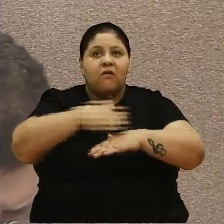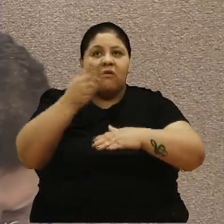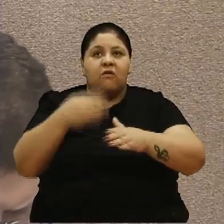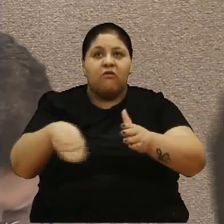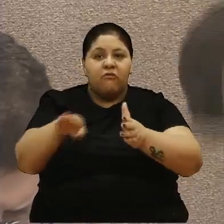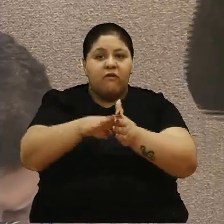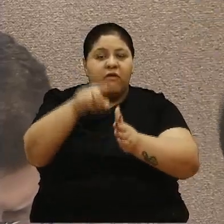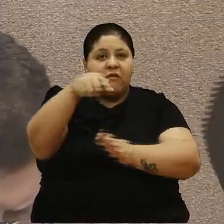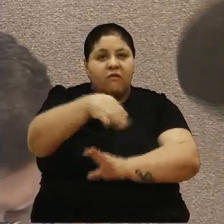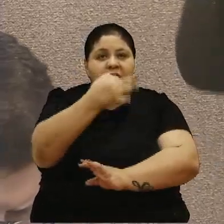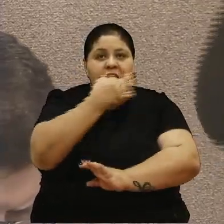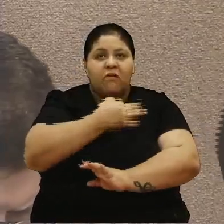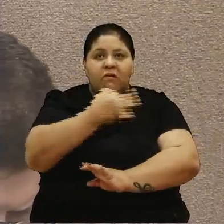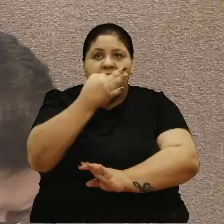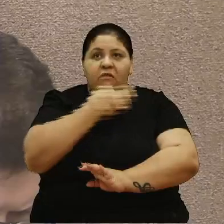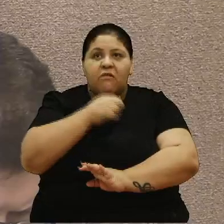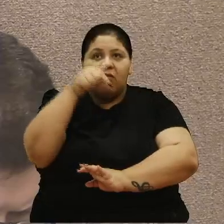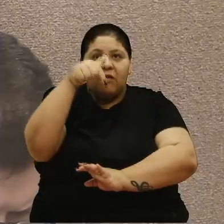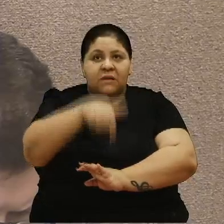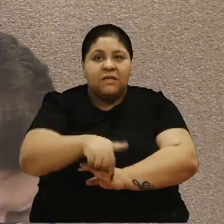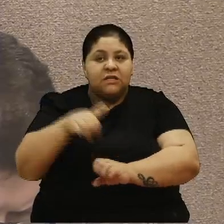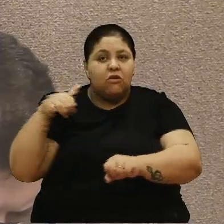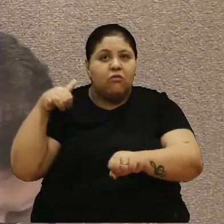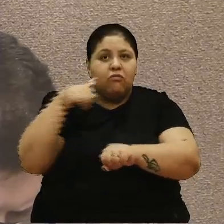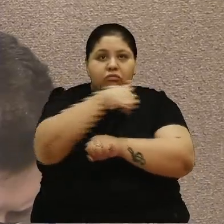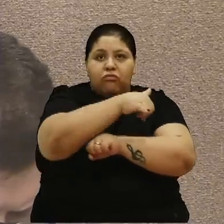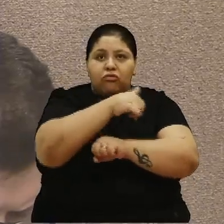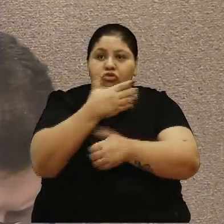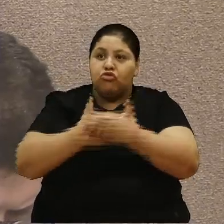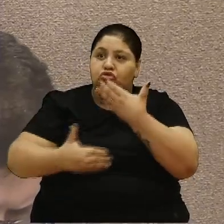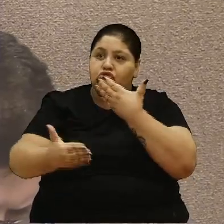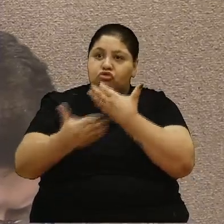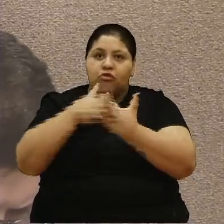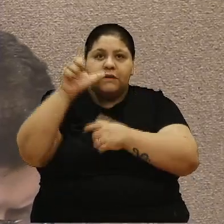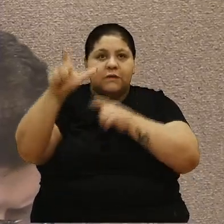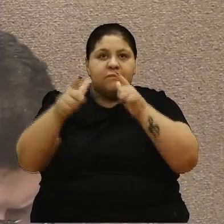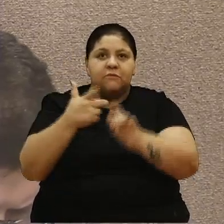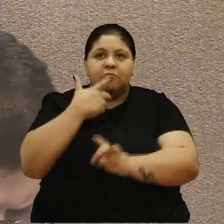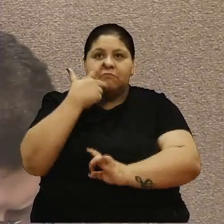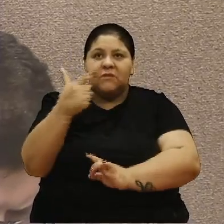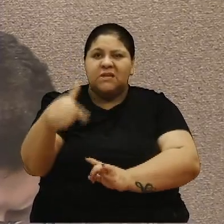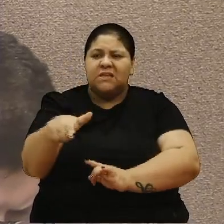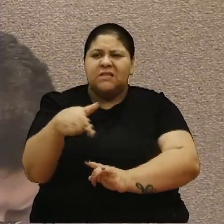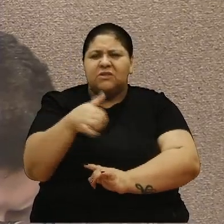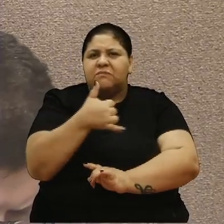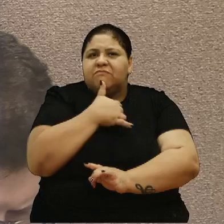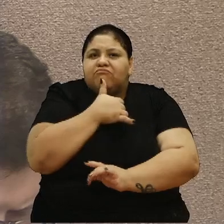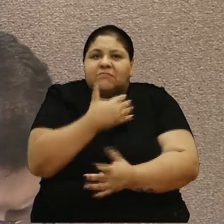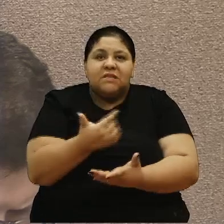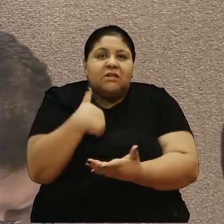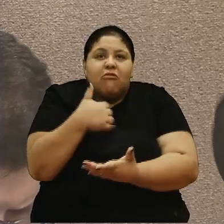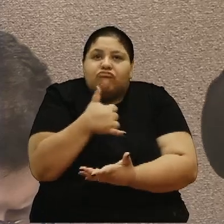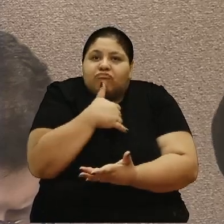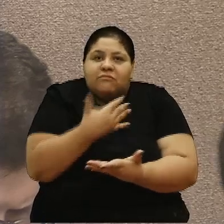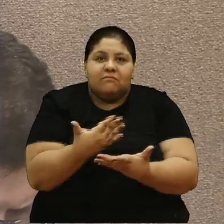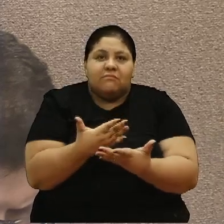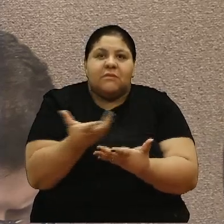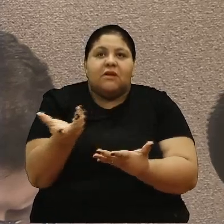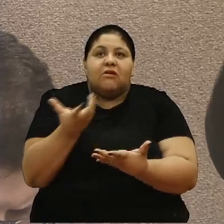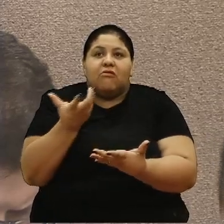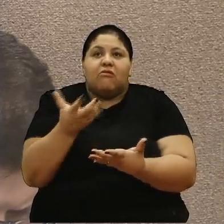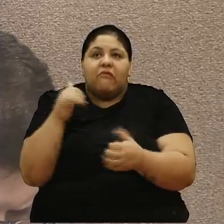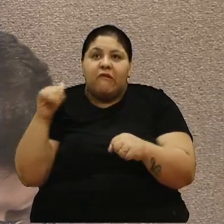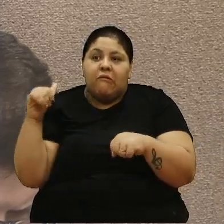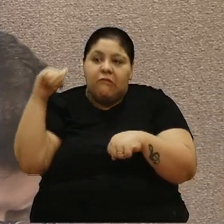essa cidade. Eu não pouso mais nesse aeroporto. Uníssono. Isso me deixava muito triste. E eu querendo que aquele